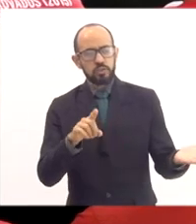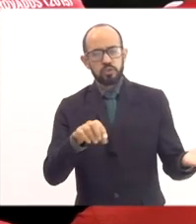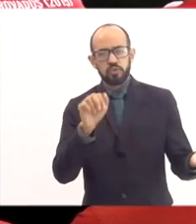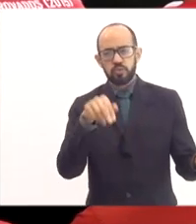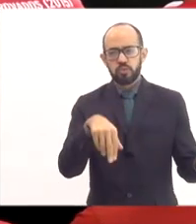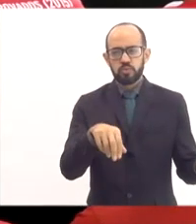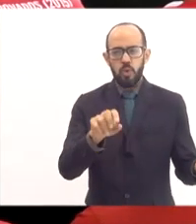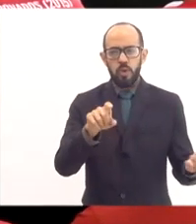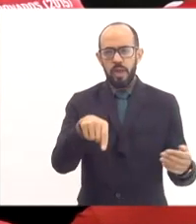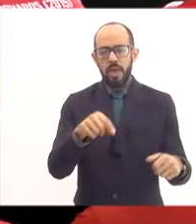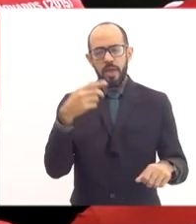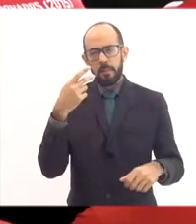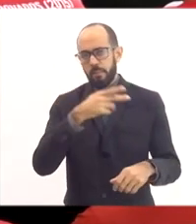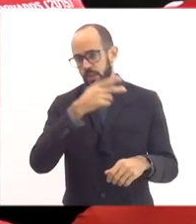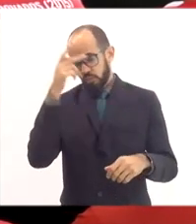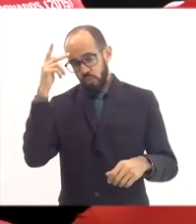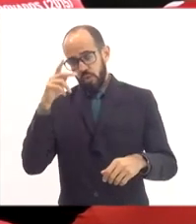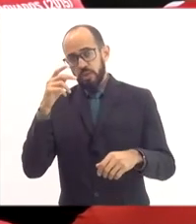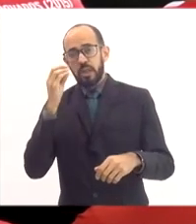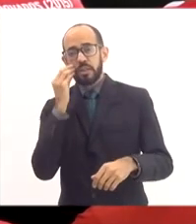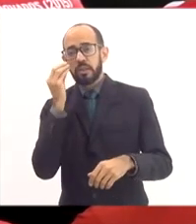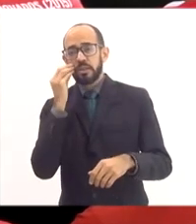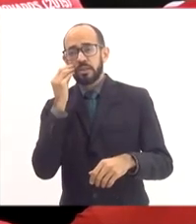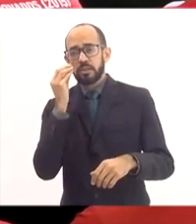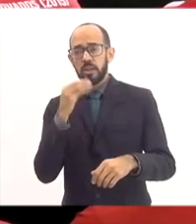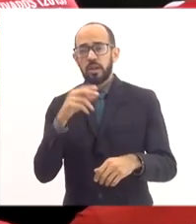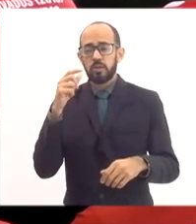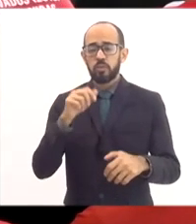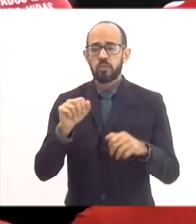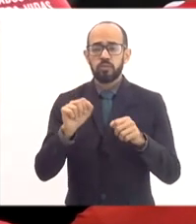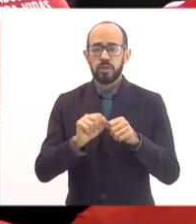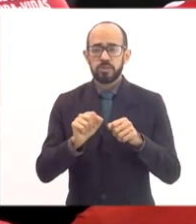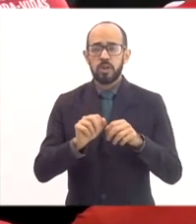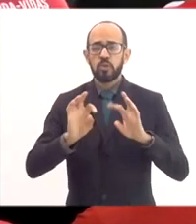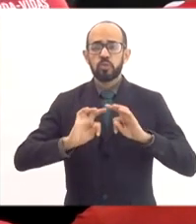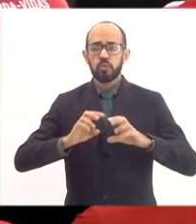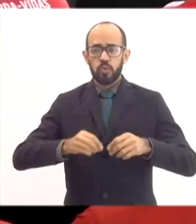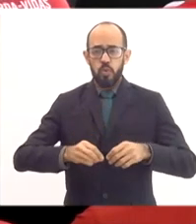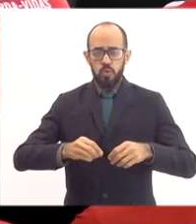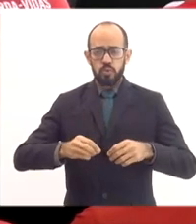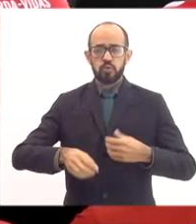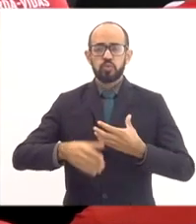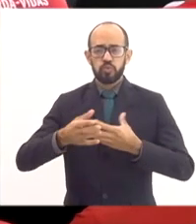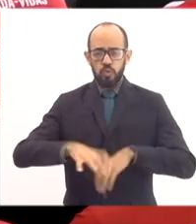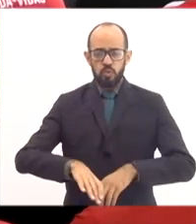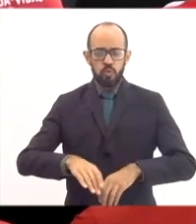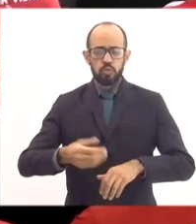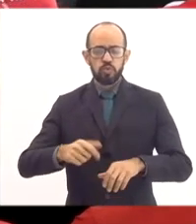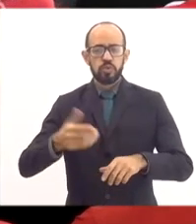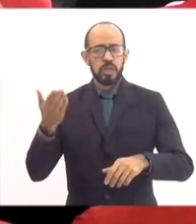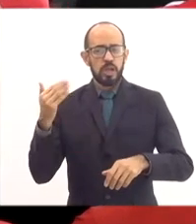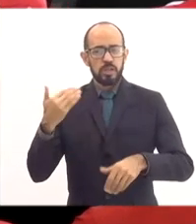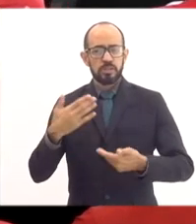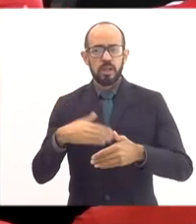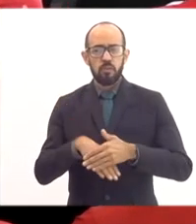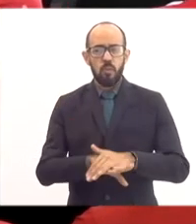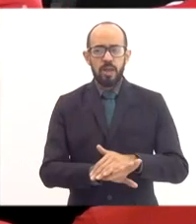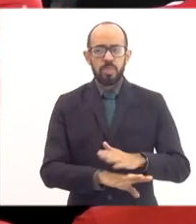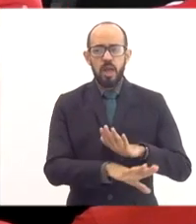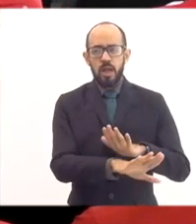buscado, primeiro, ressuscitar todos os processos que estavam hibernando, mas buscar a